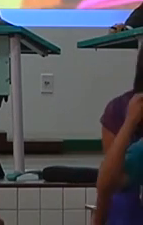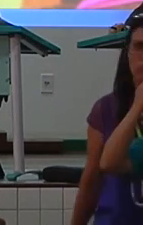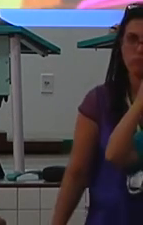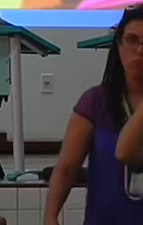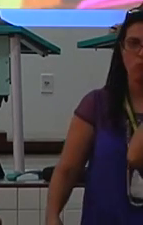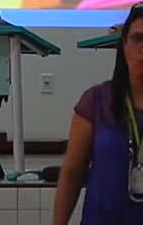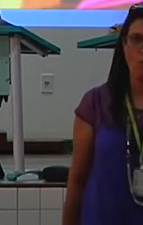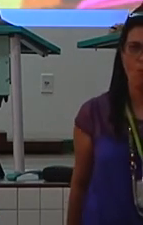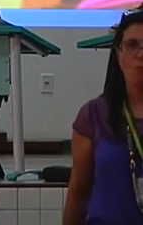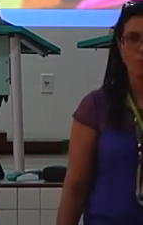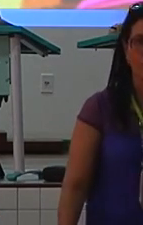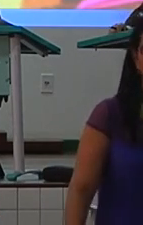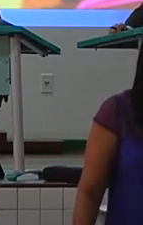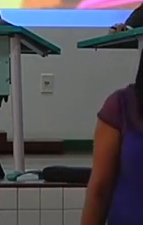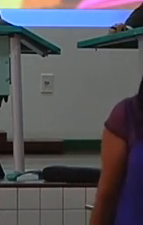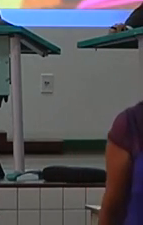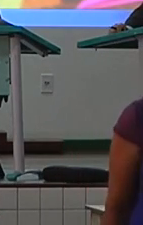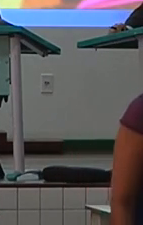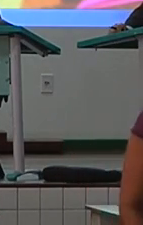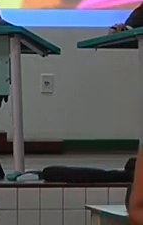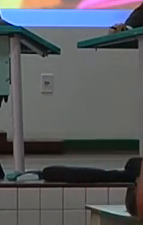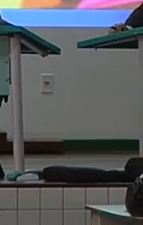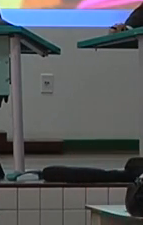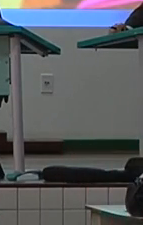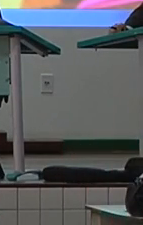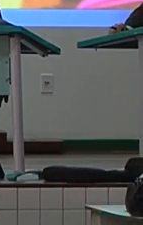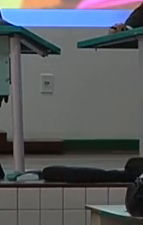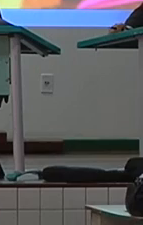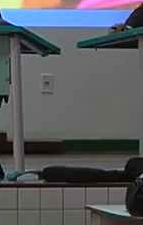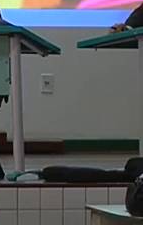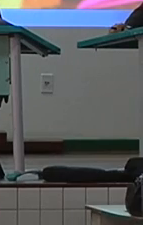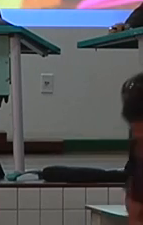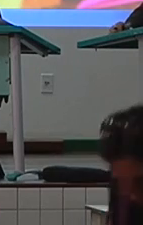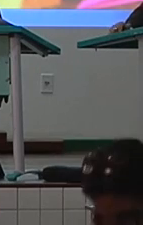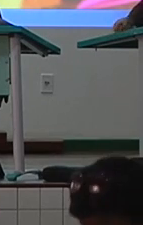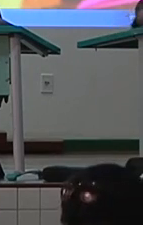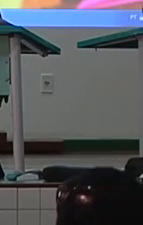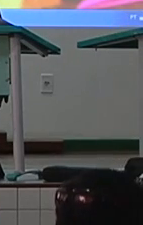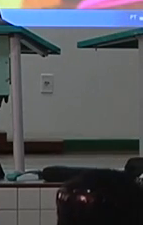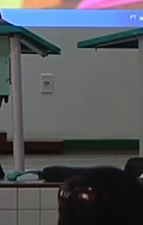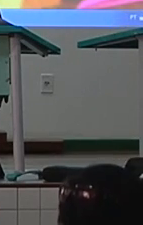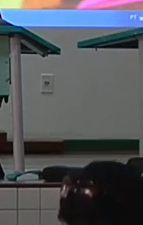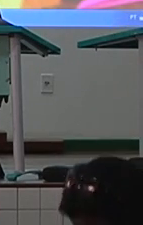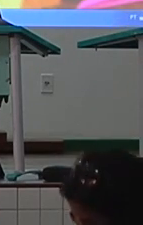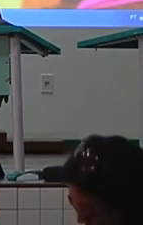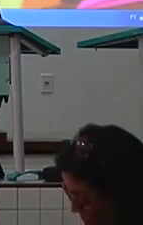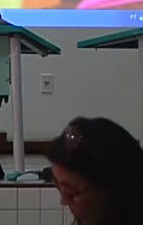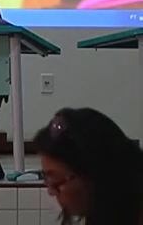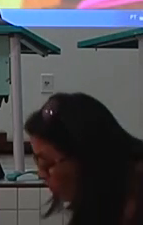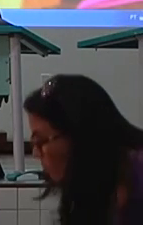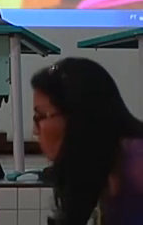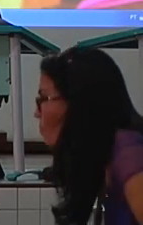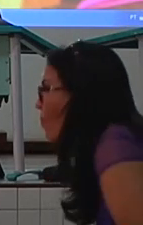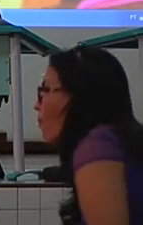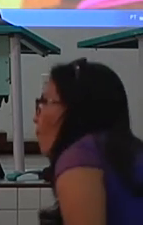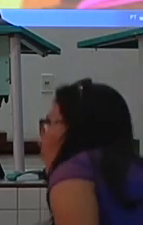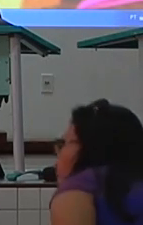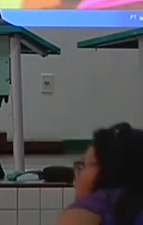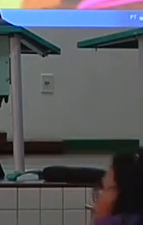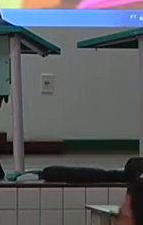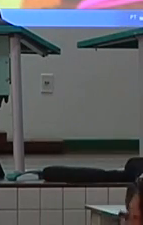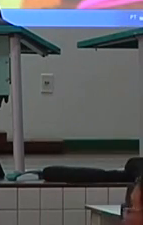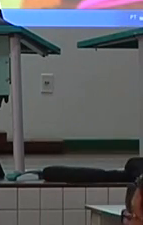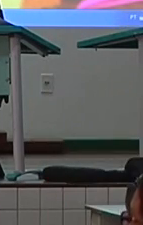ainda, desde que você fez a implantação dos campos, ainda tem uma série